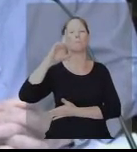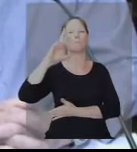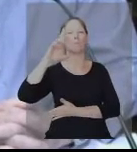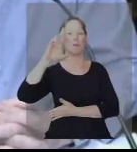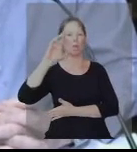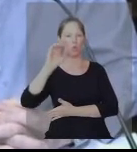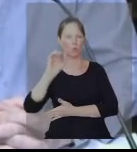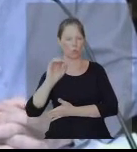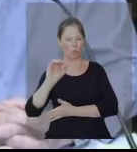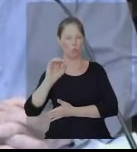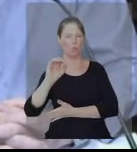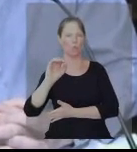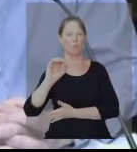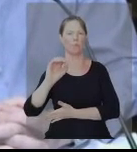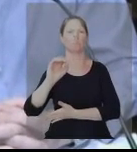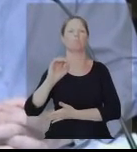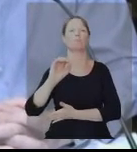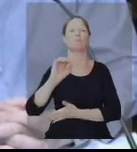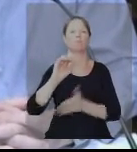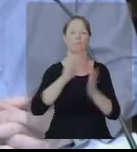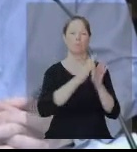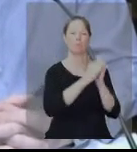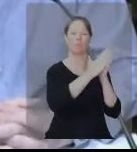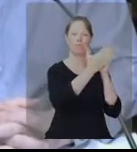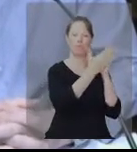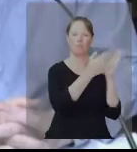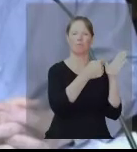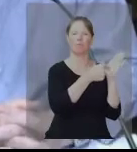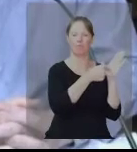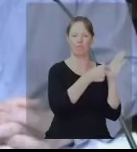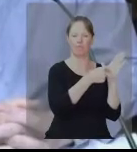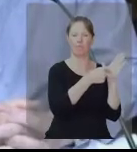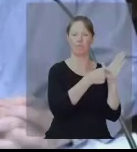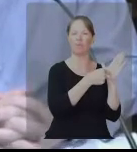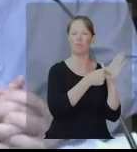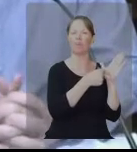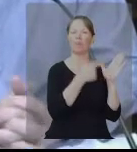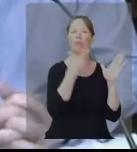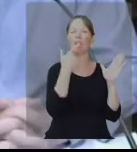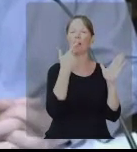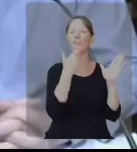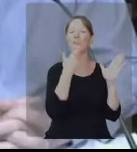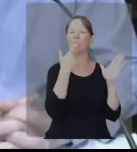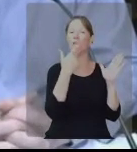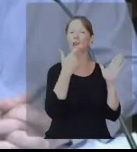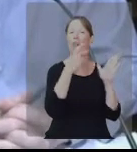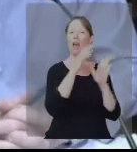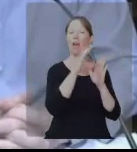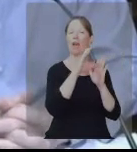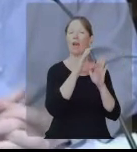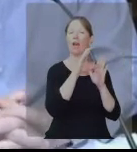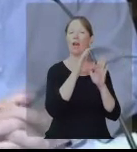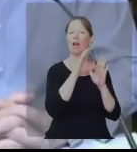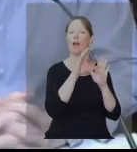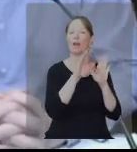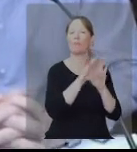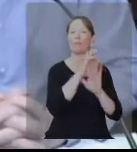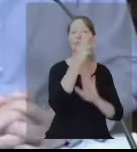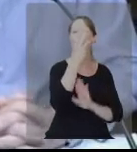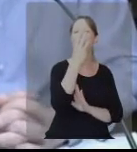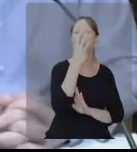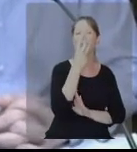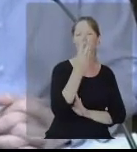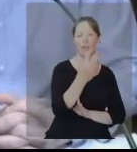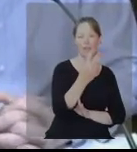aliás, de Pedro, primeira epístola ou carta do apóstolo Pedro, e ele faz menção disso no capítulo